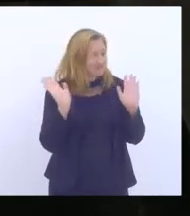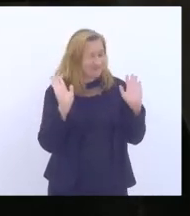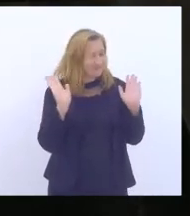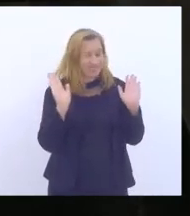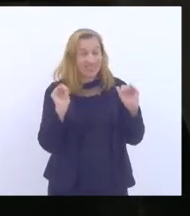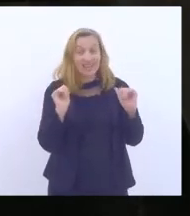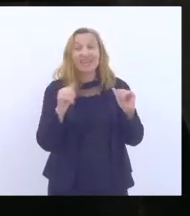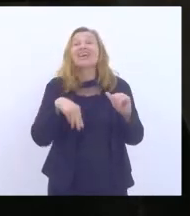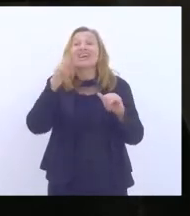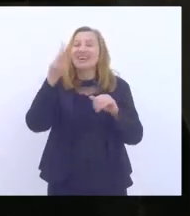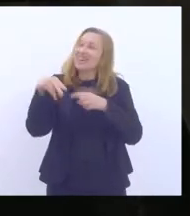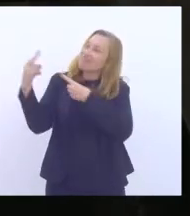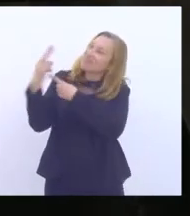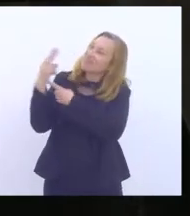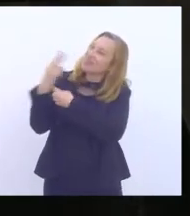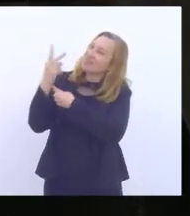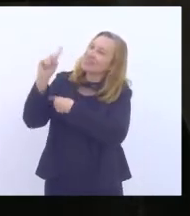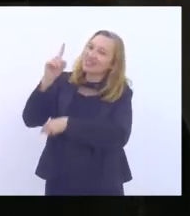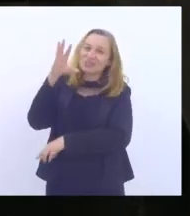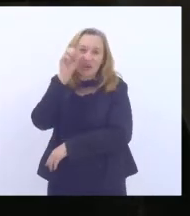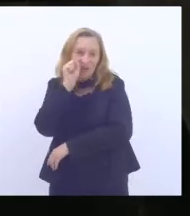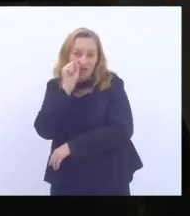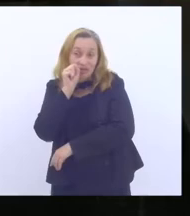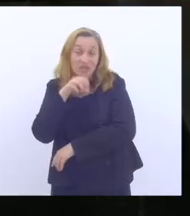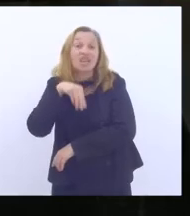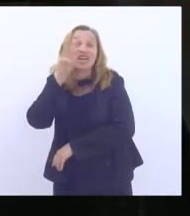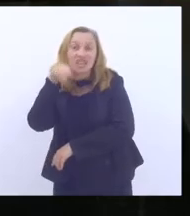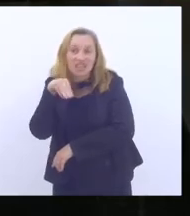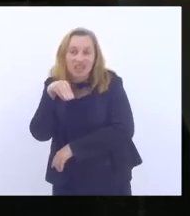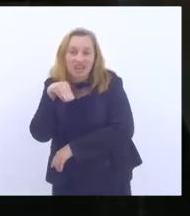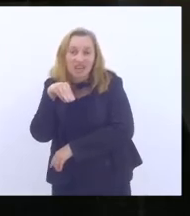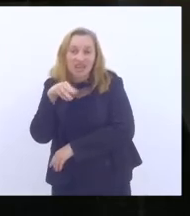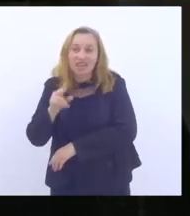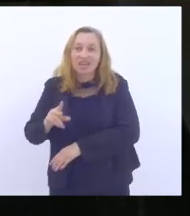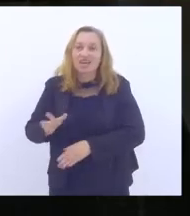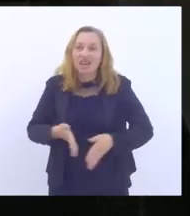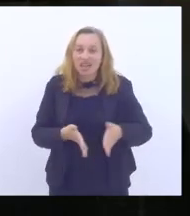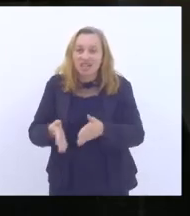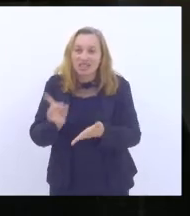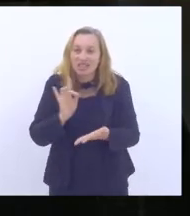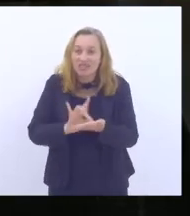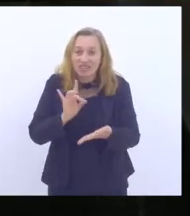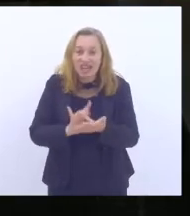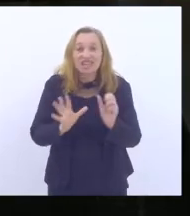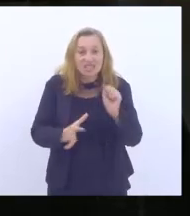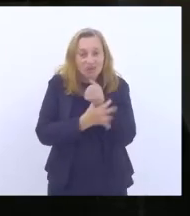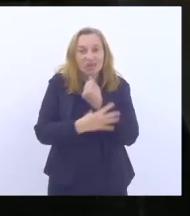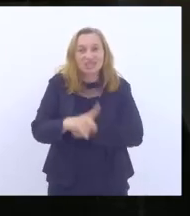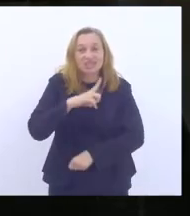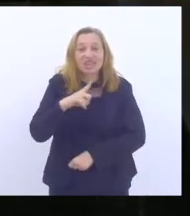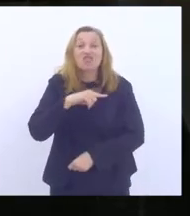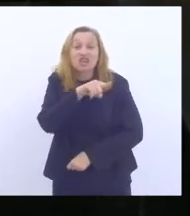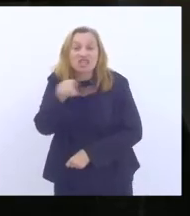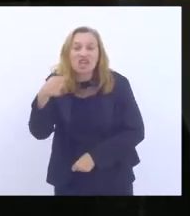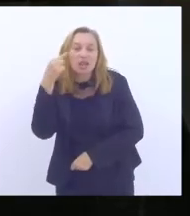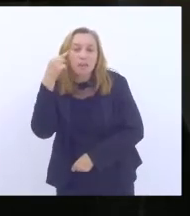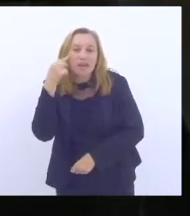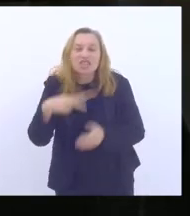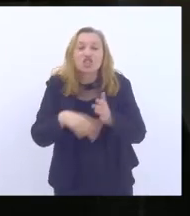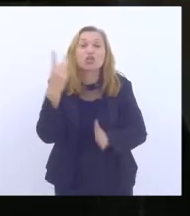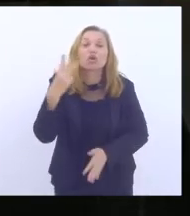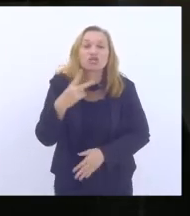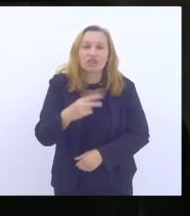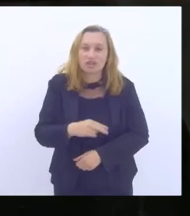aquele que me guarda não dorme e quem anda em verdade anda seguro então que vocês pensem duas